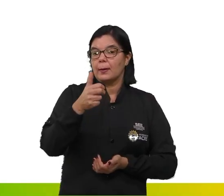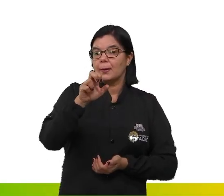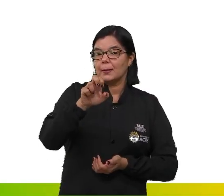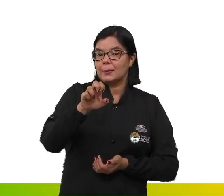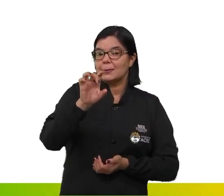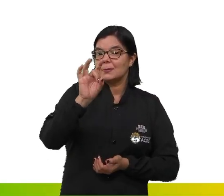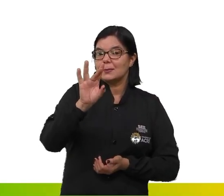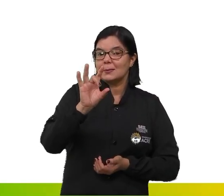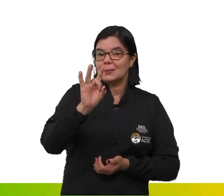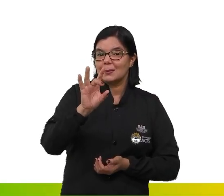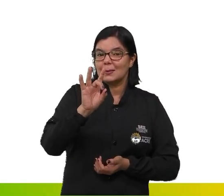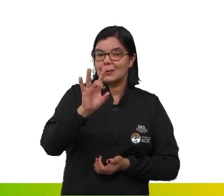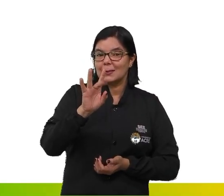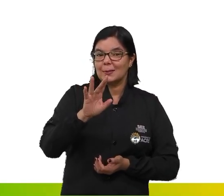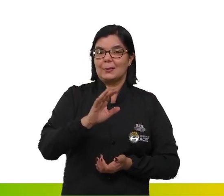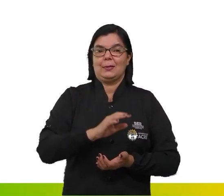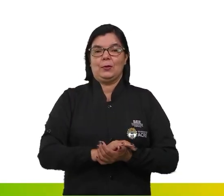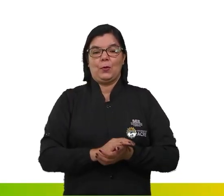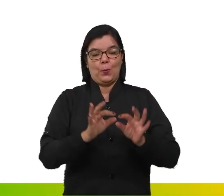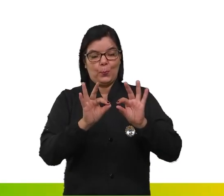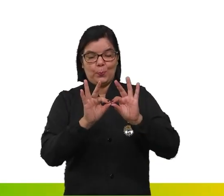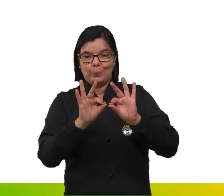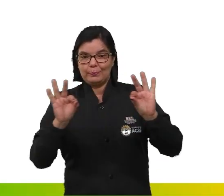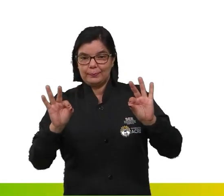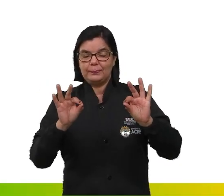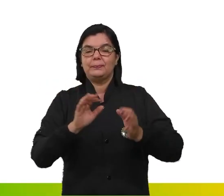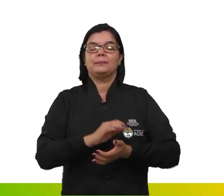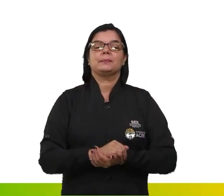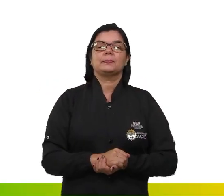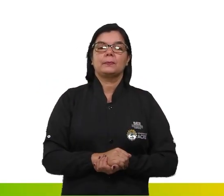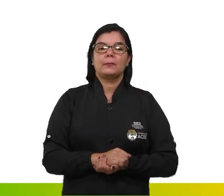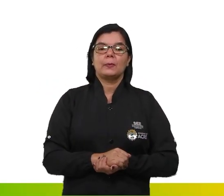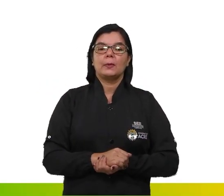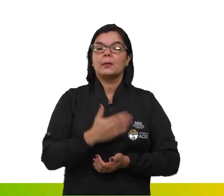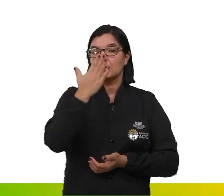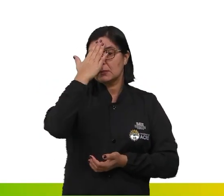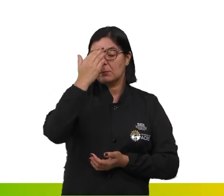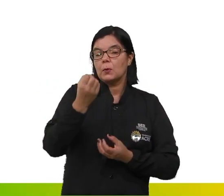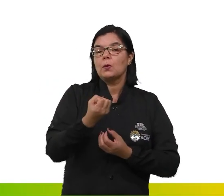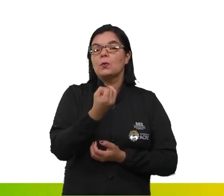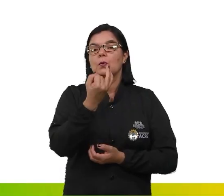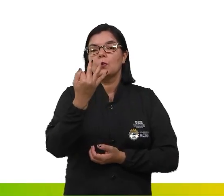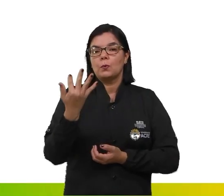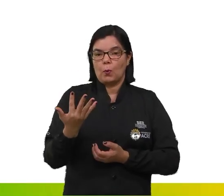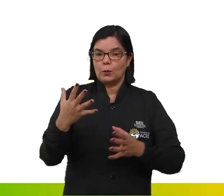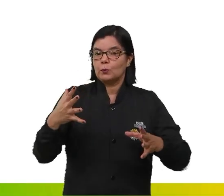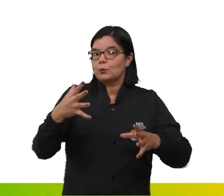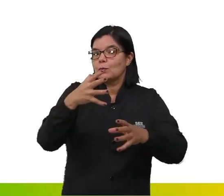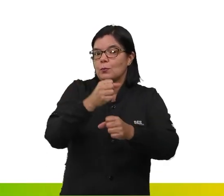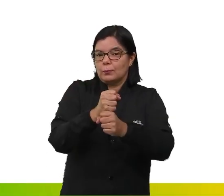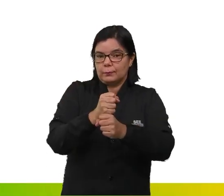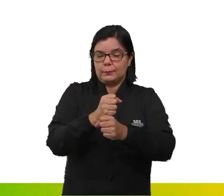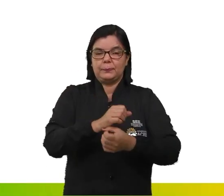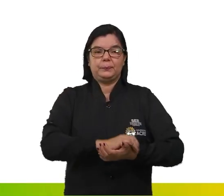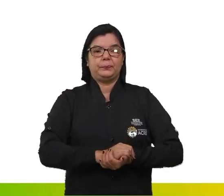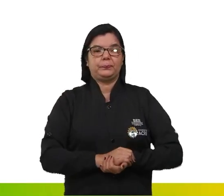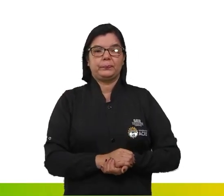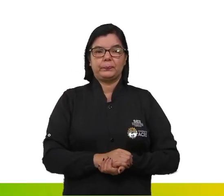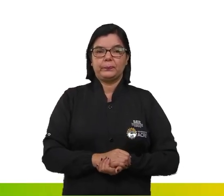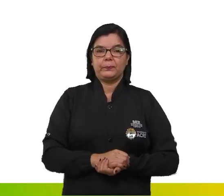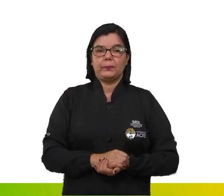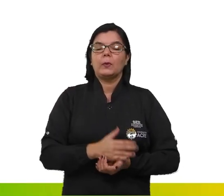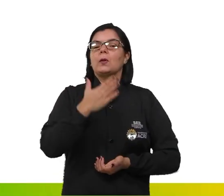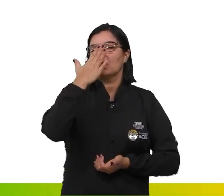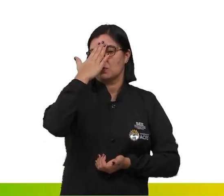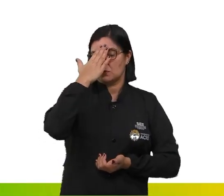R$15 por metros. Então, eu quero saber o custo total. Eu